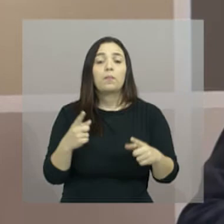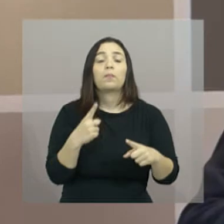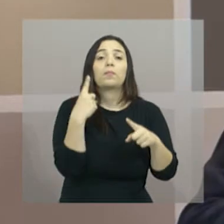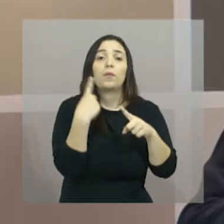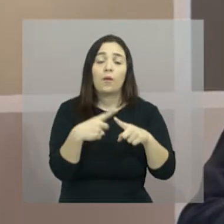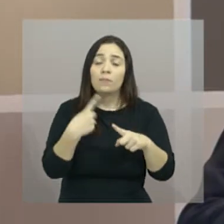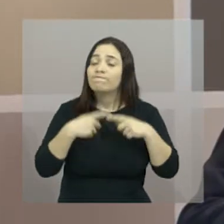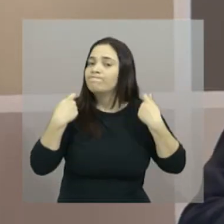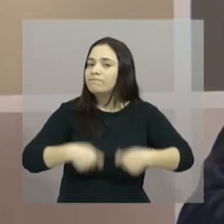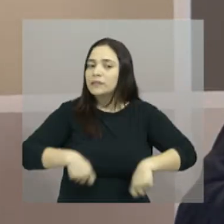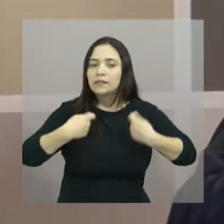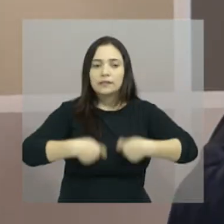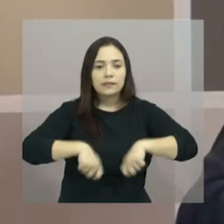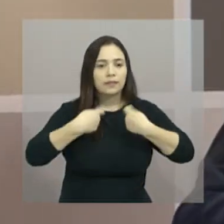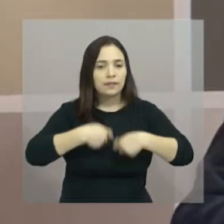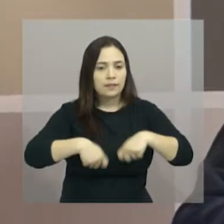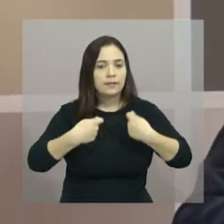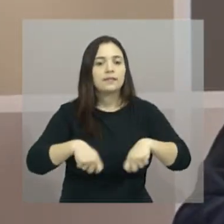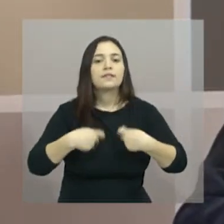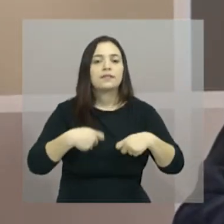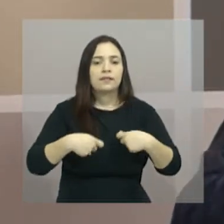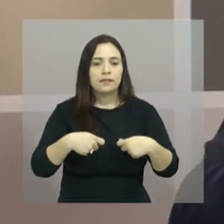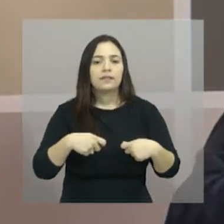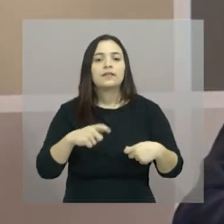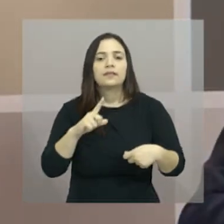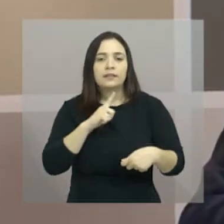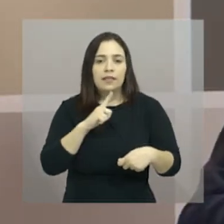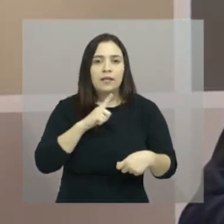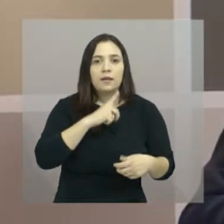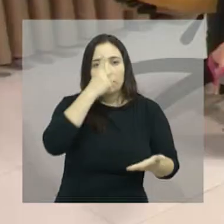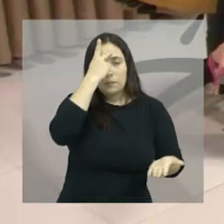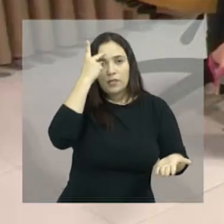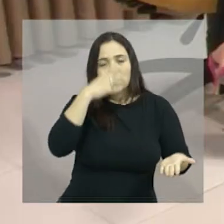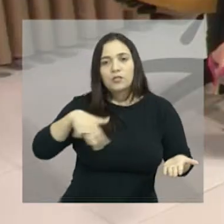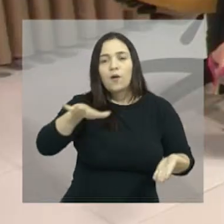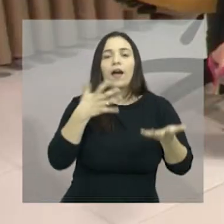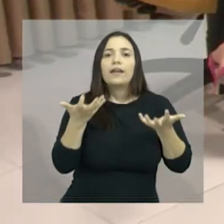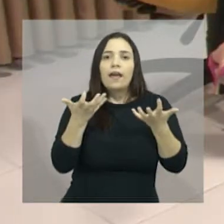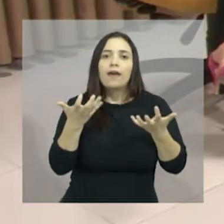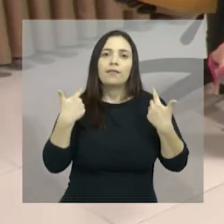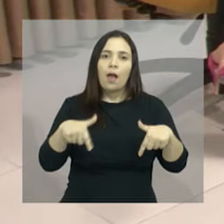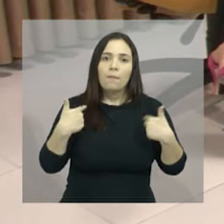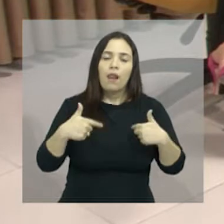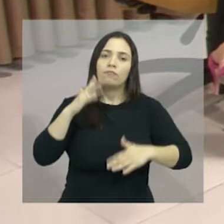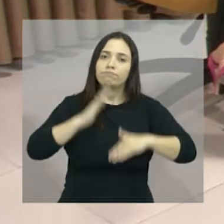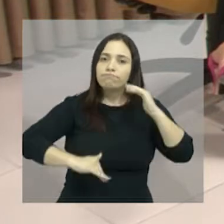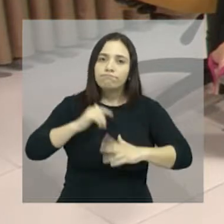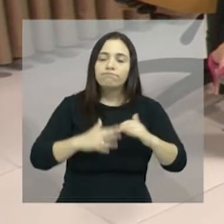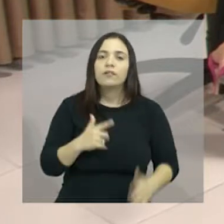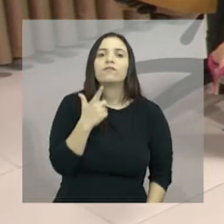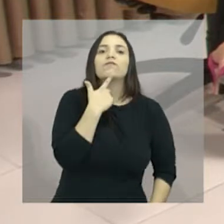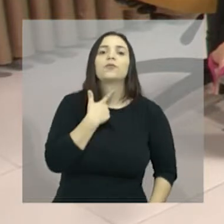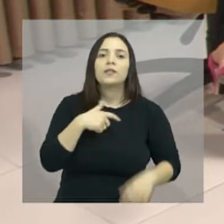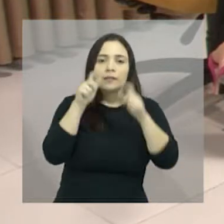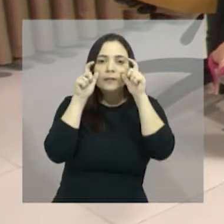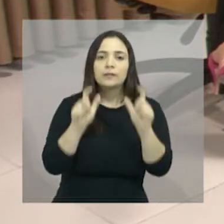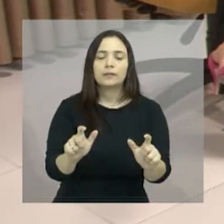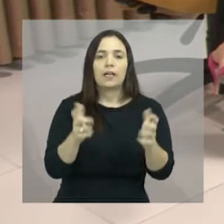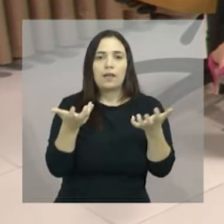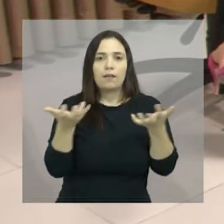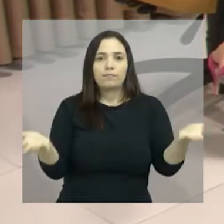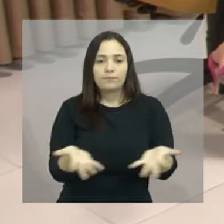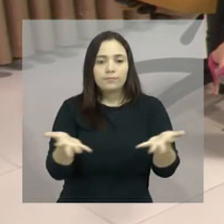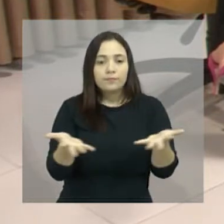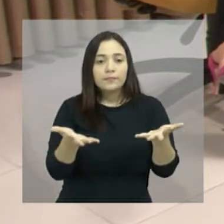muita necessidade, tem muita demanda reprimida e tem muita gente com vontade de trabalhar com garra para crescer e fazer a profissão crescer, e só quem